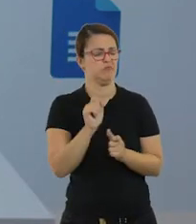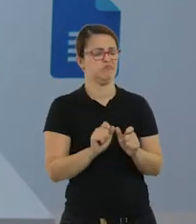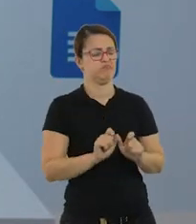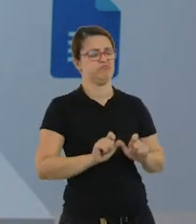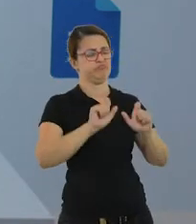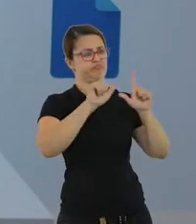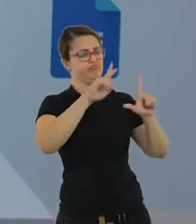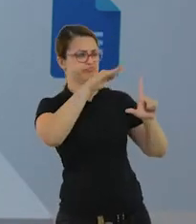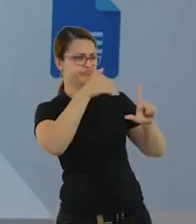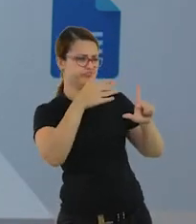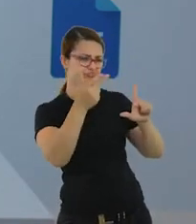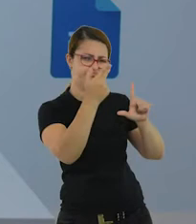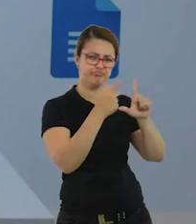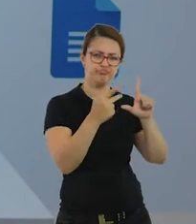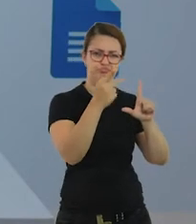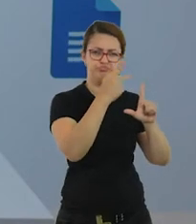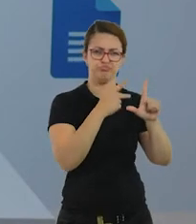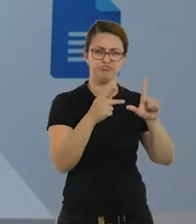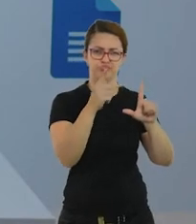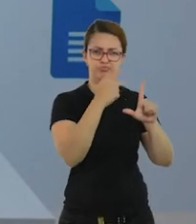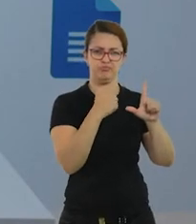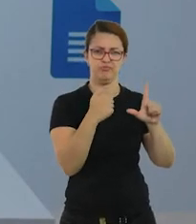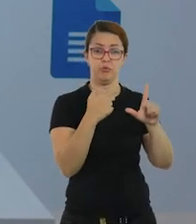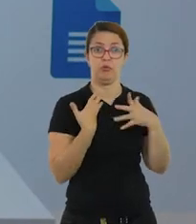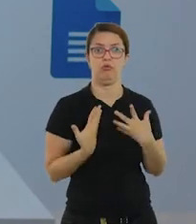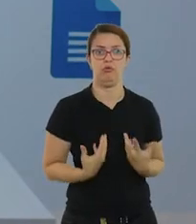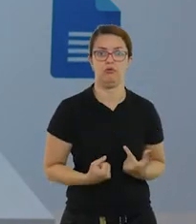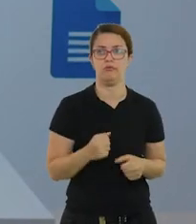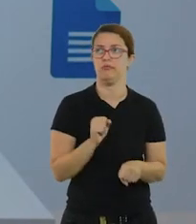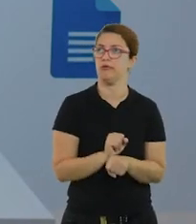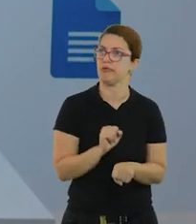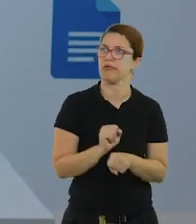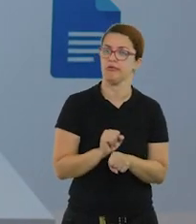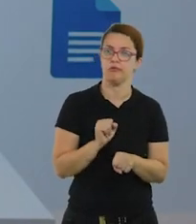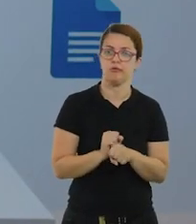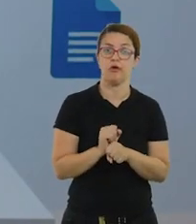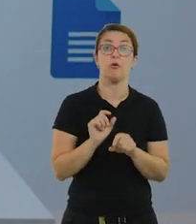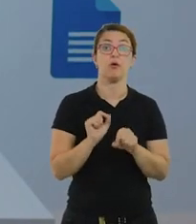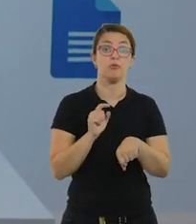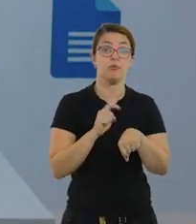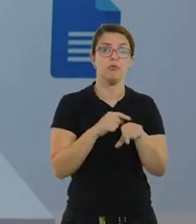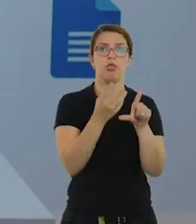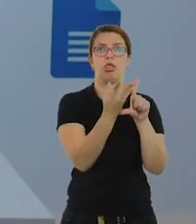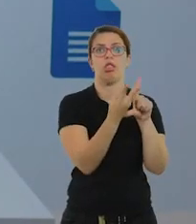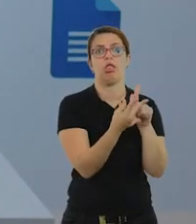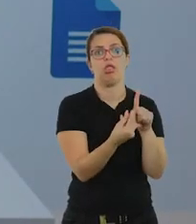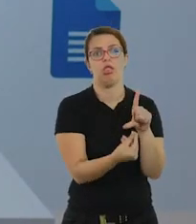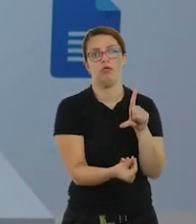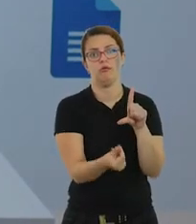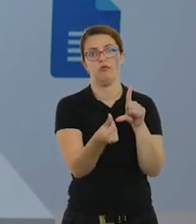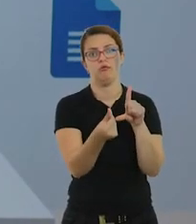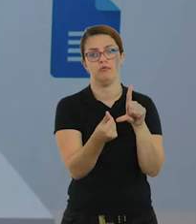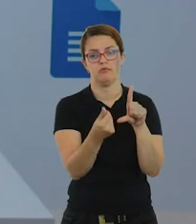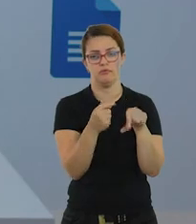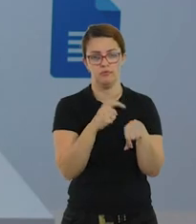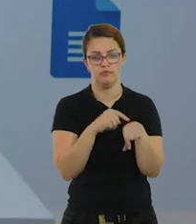repente, ele ficou cansado de esperar ela? Não sei, mas o tempo aqui está se derretendo, tá bem? Temos um outro artista aqui,